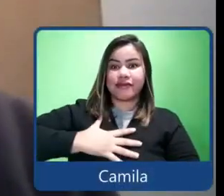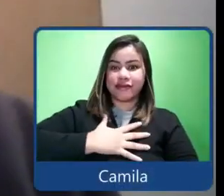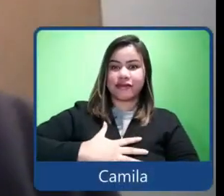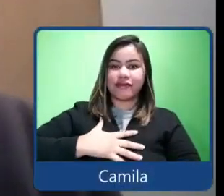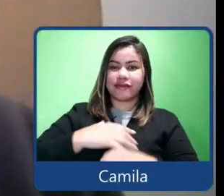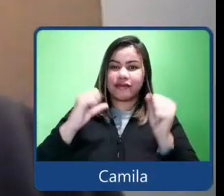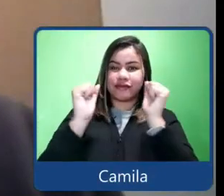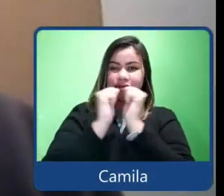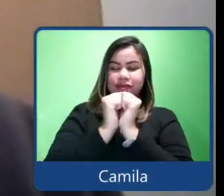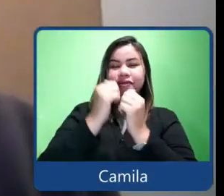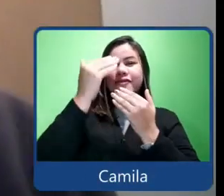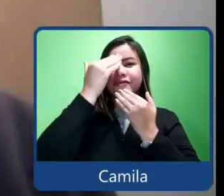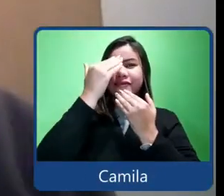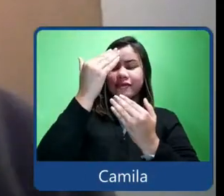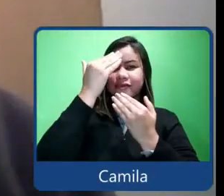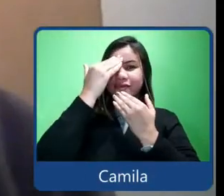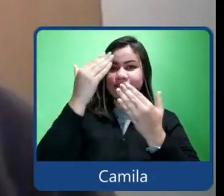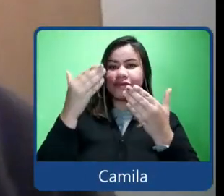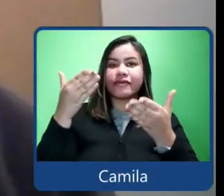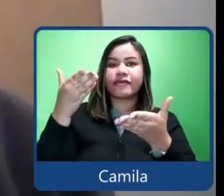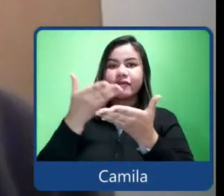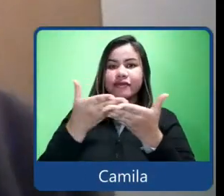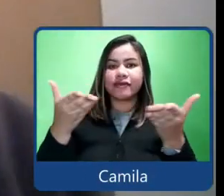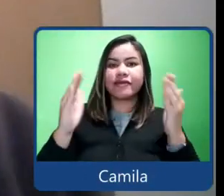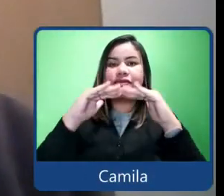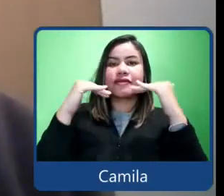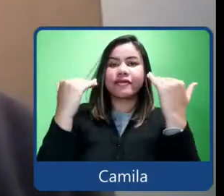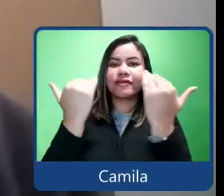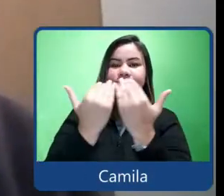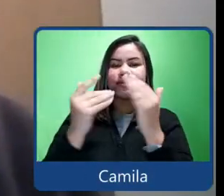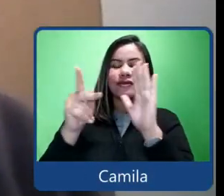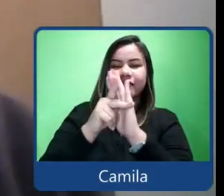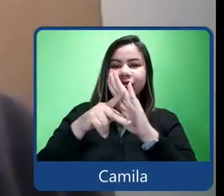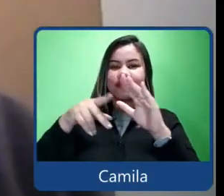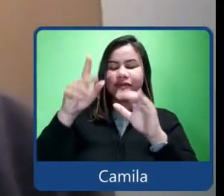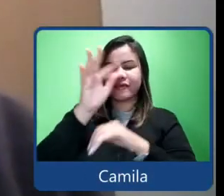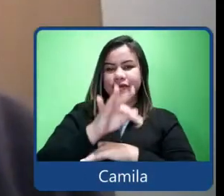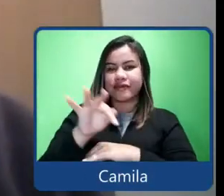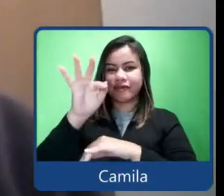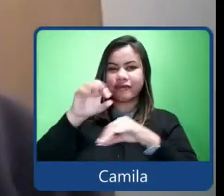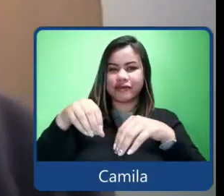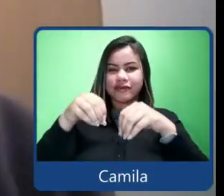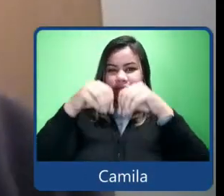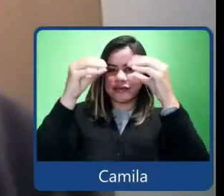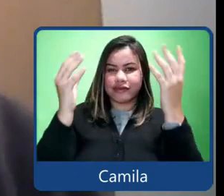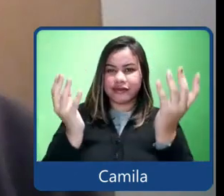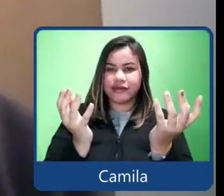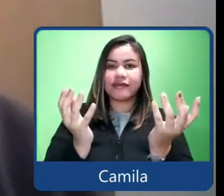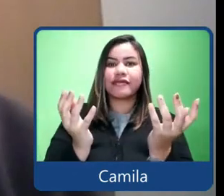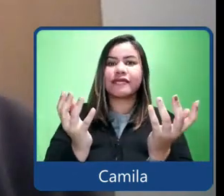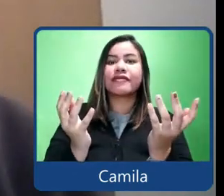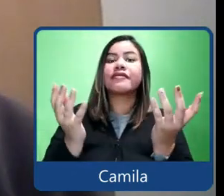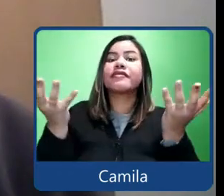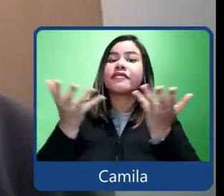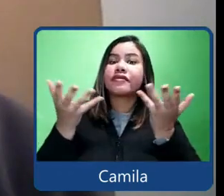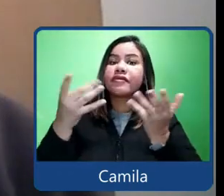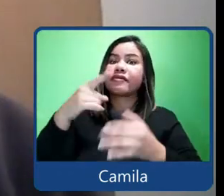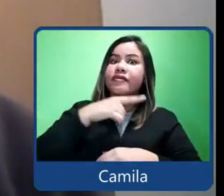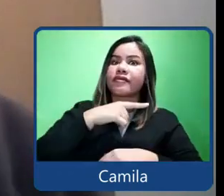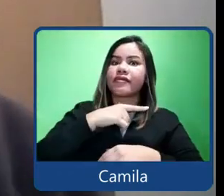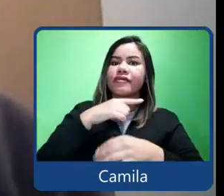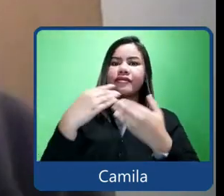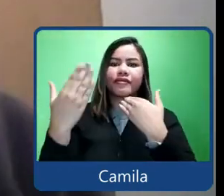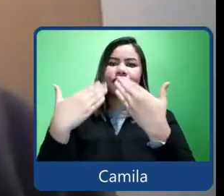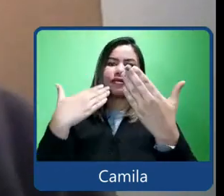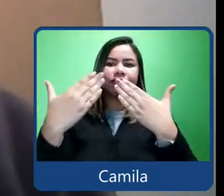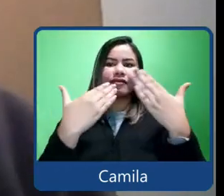interesse em participar do congresso da nossa universidade, aqui da Unifesp. Hoje nós temos uma mesa aqui muito importante, todas